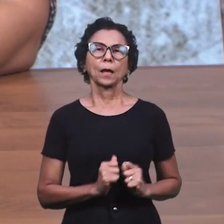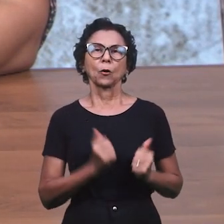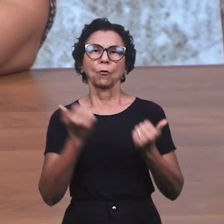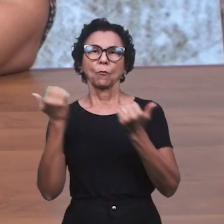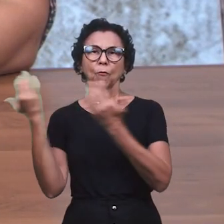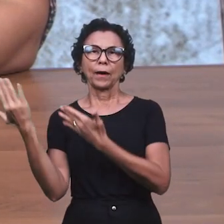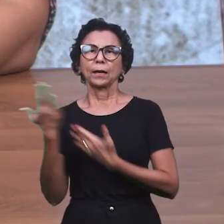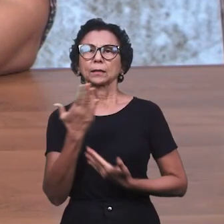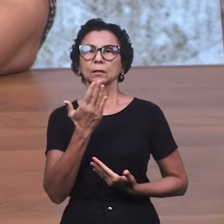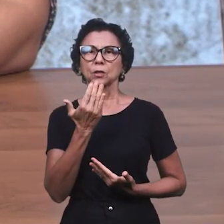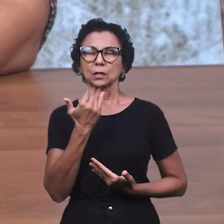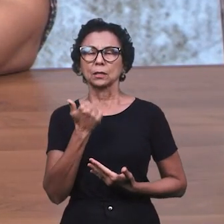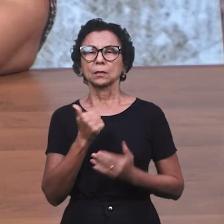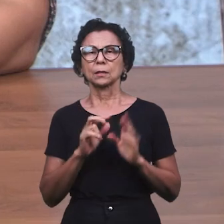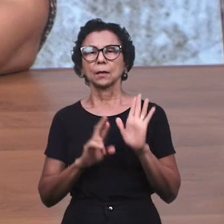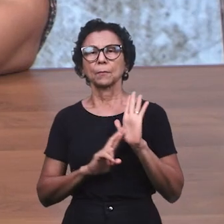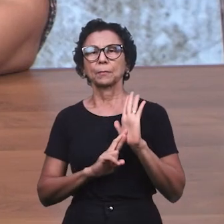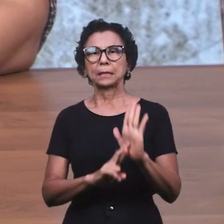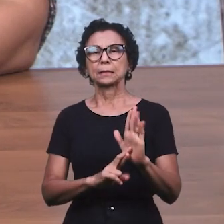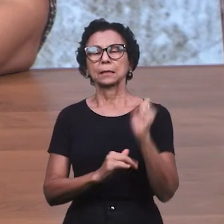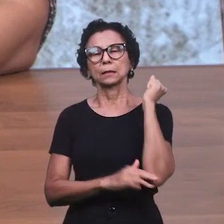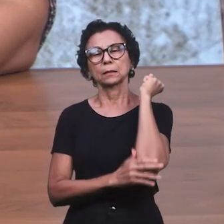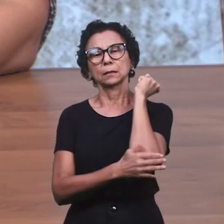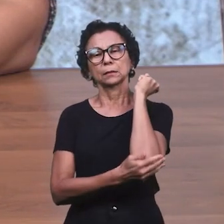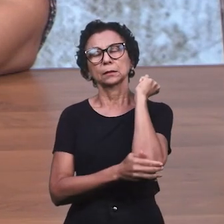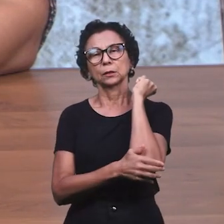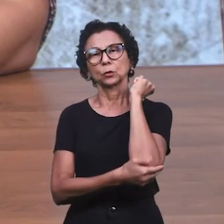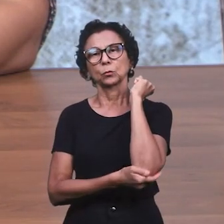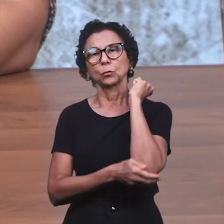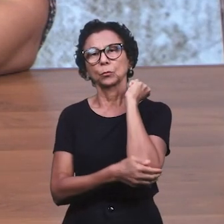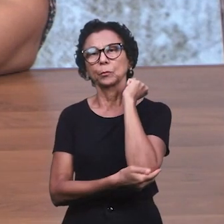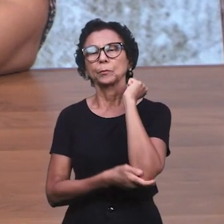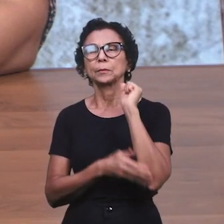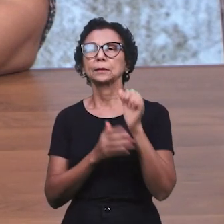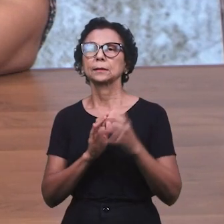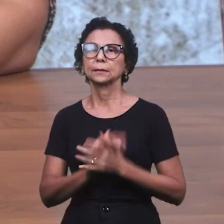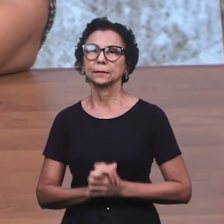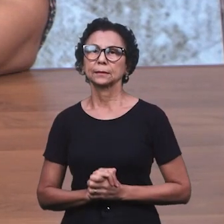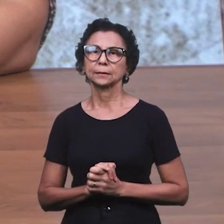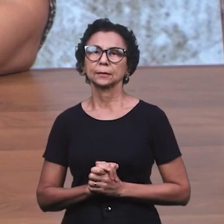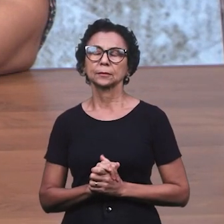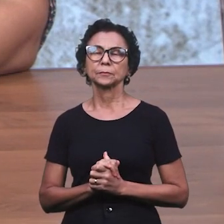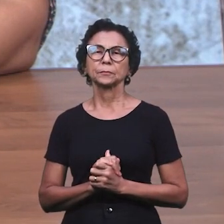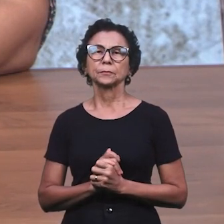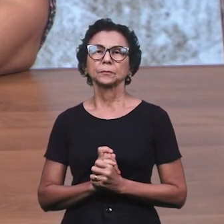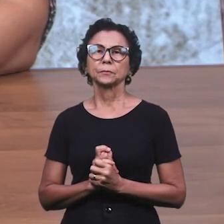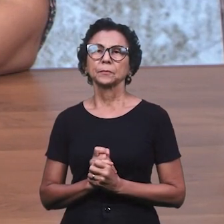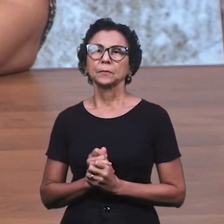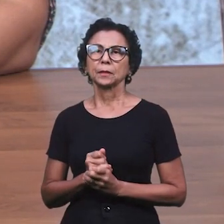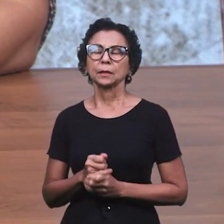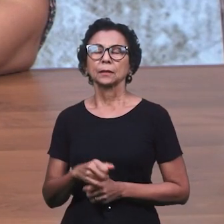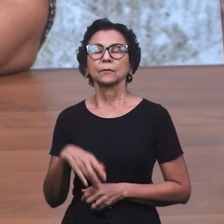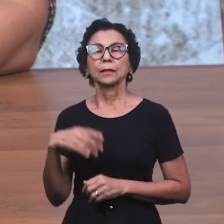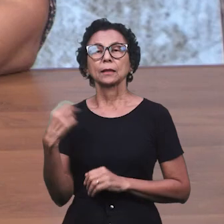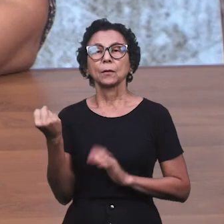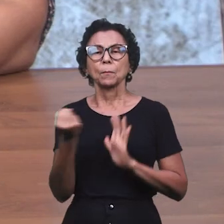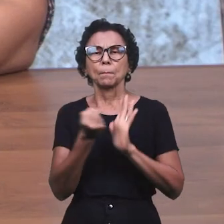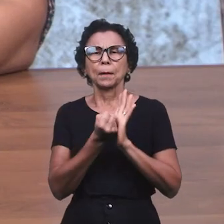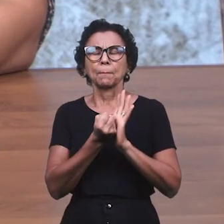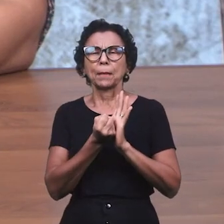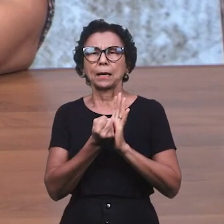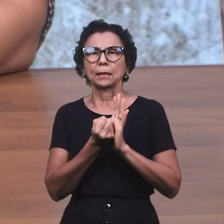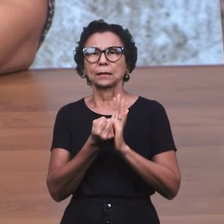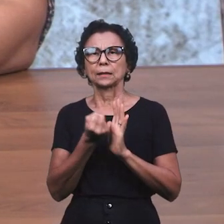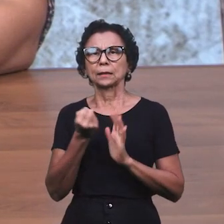manjares dos ciúmes, porá sobre as suas mãos, e a água amarga, que traz consigo a maldição, estará